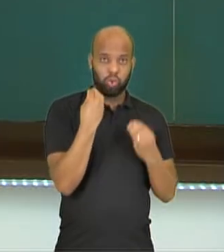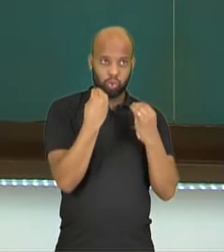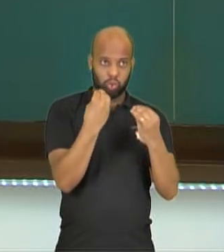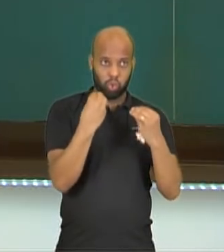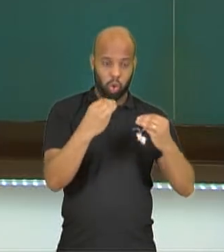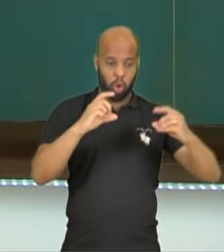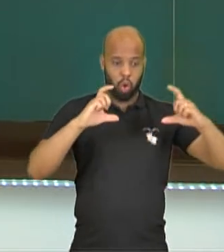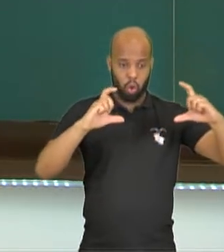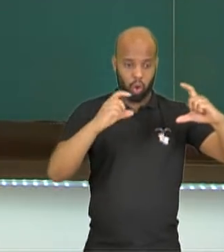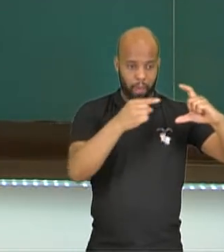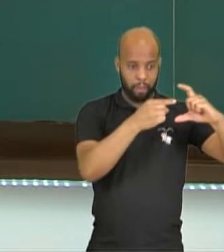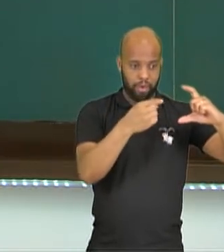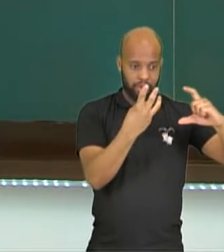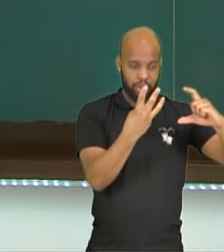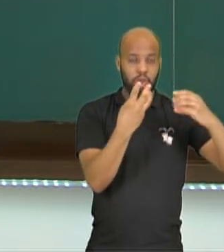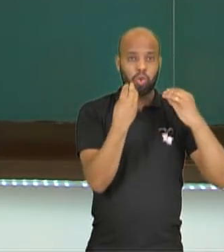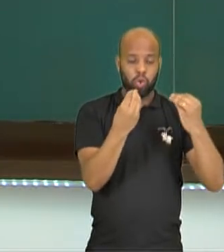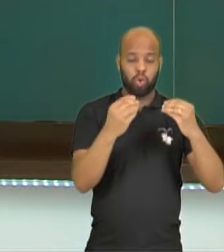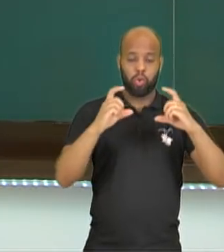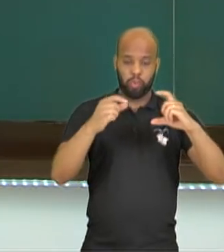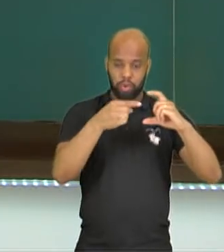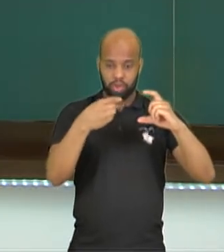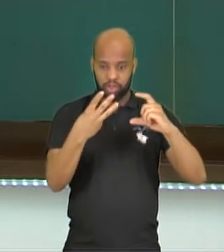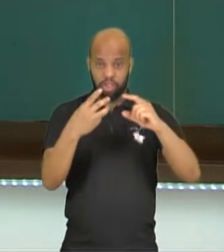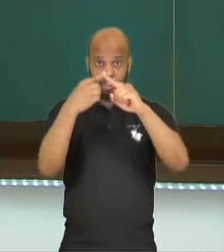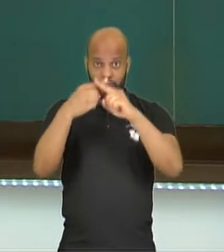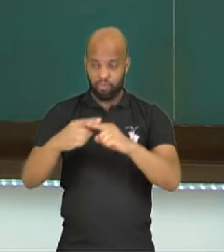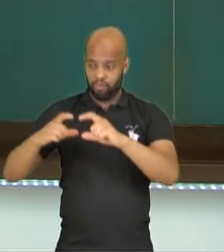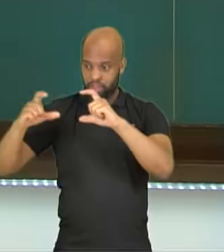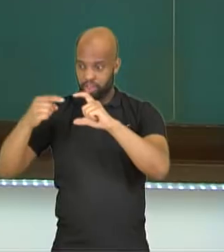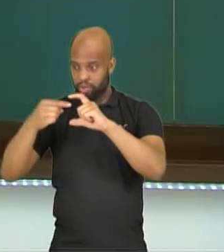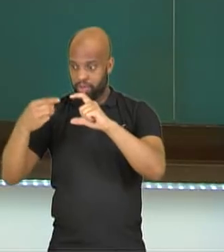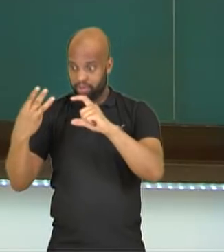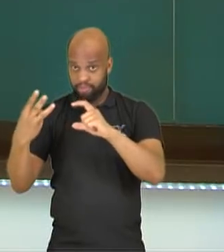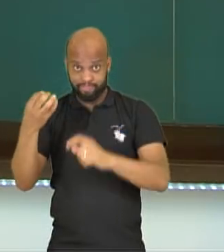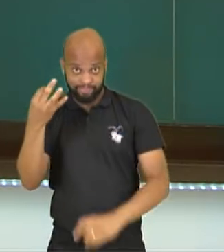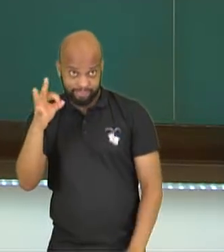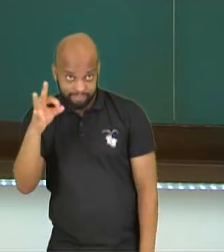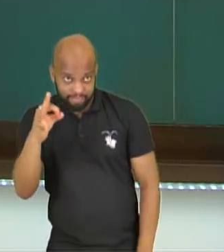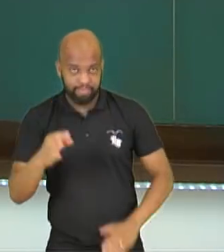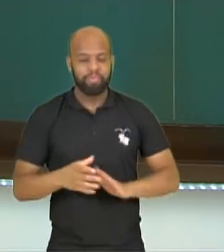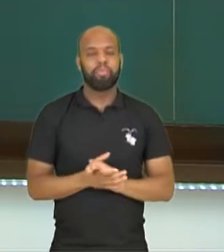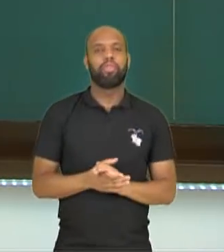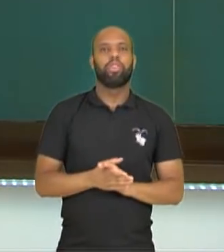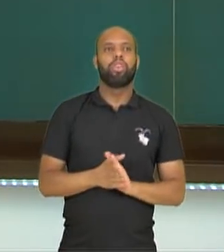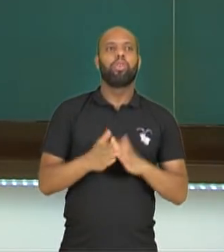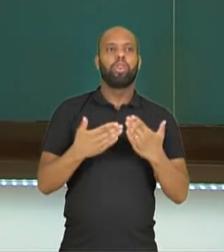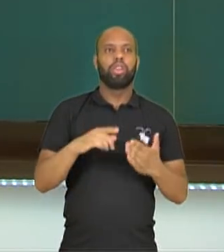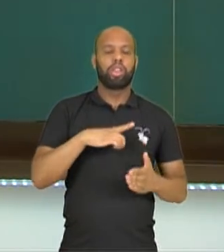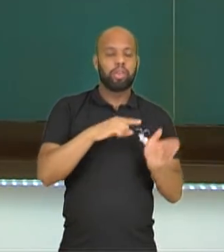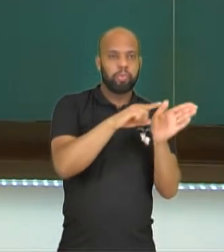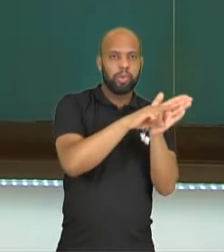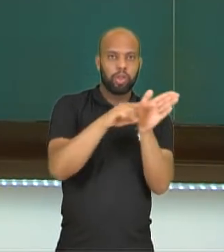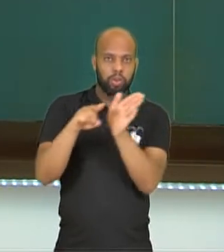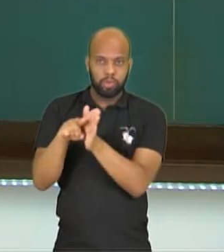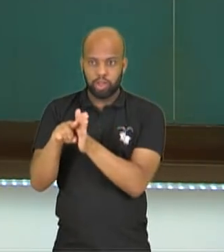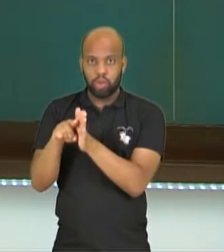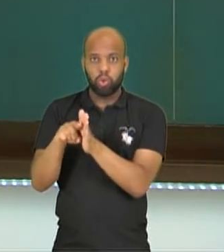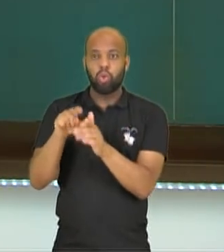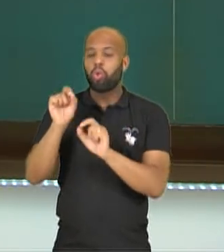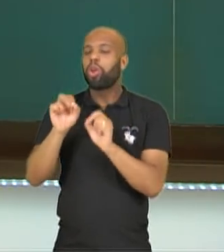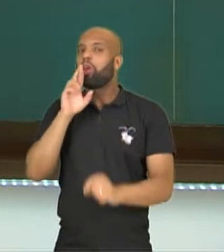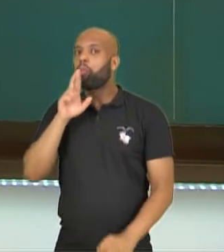está entre parênteses. Então, é menos 3 vezes o menos 3. tá bom? Então, menos com